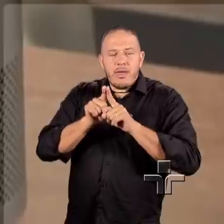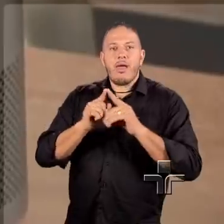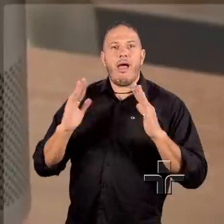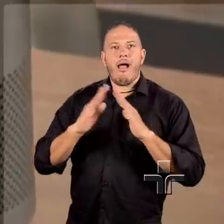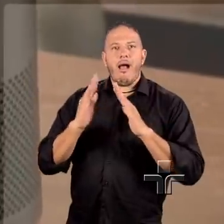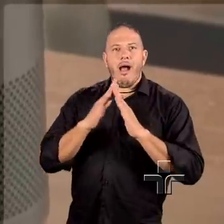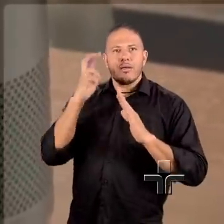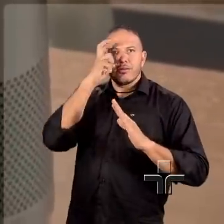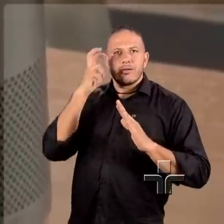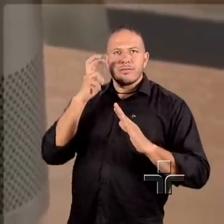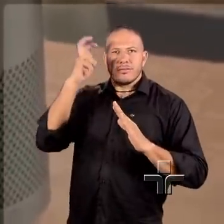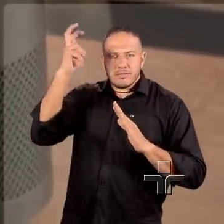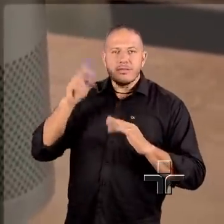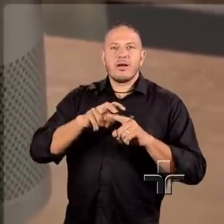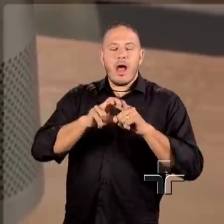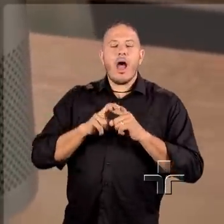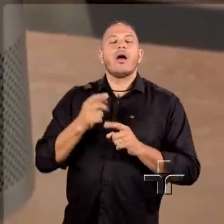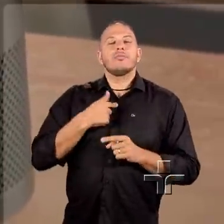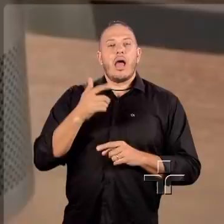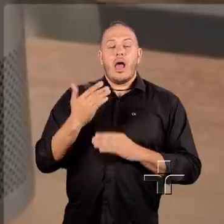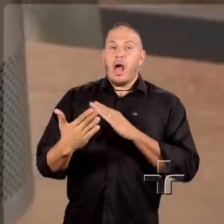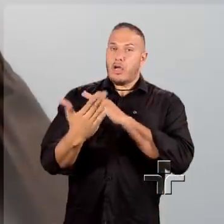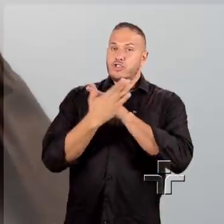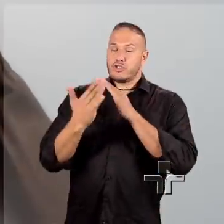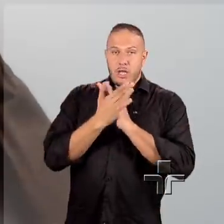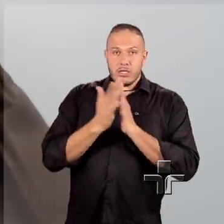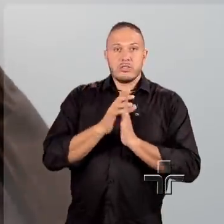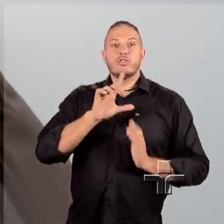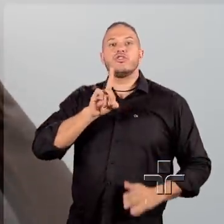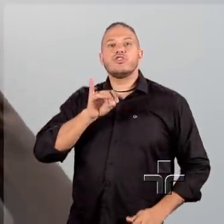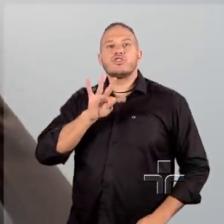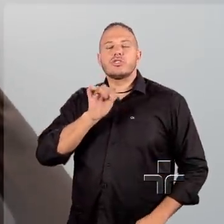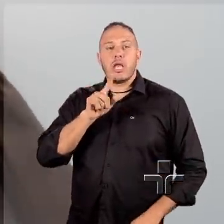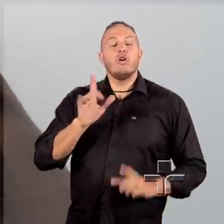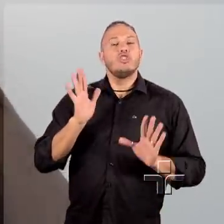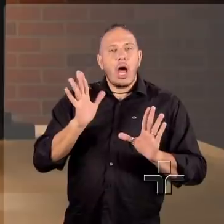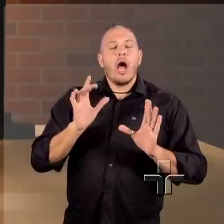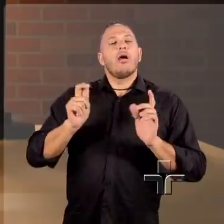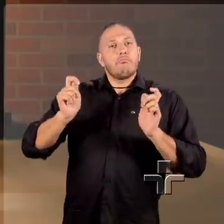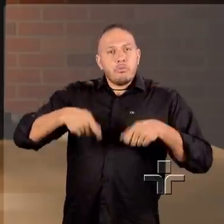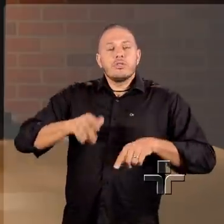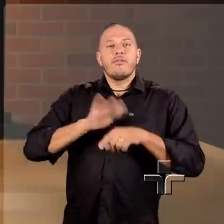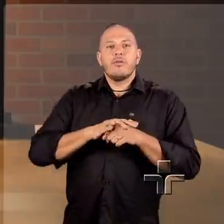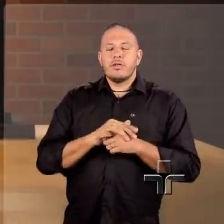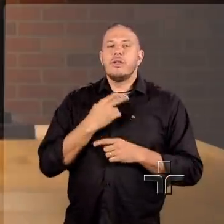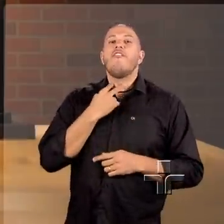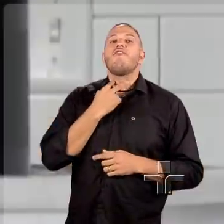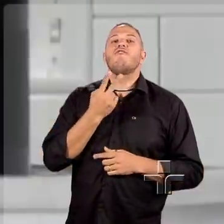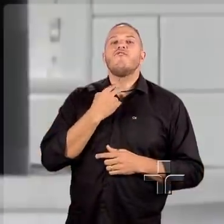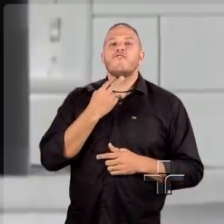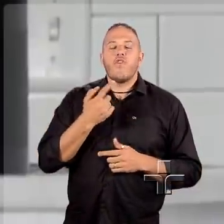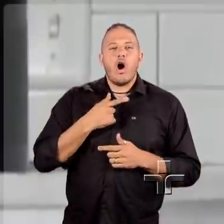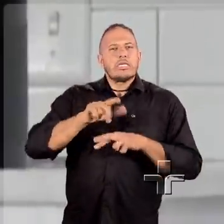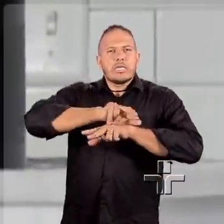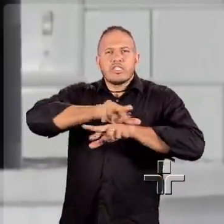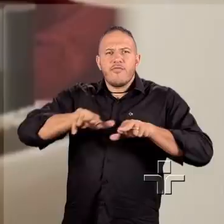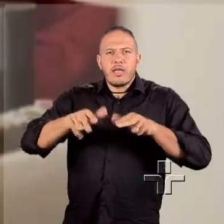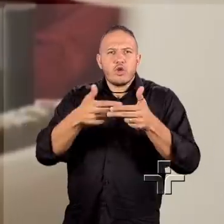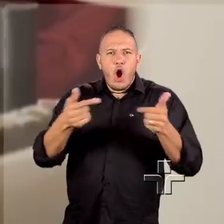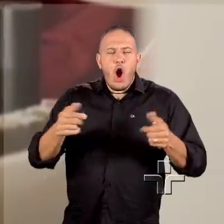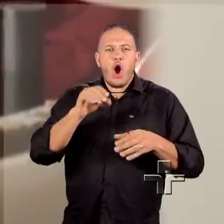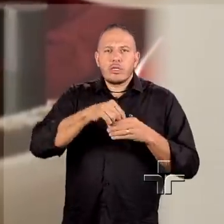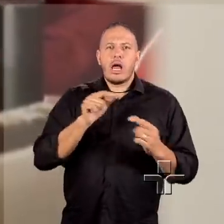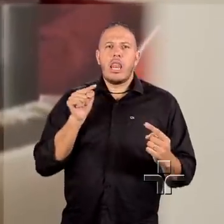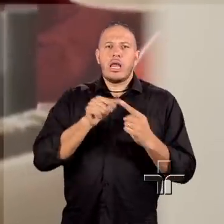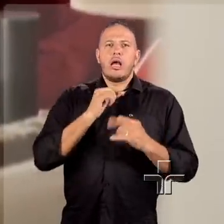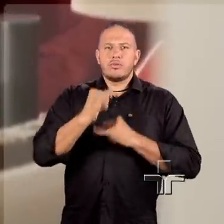inteligente. Graças aos chamados assistentes digitais, já é possível controlar, por meio da voz, vários eletrodomésticos ligados